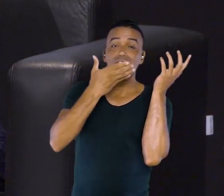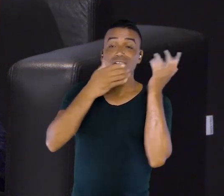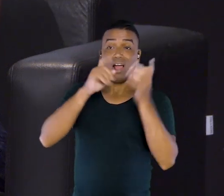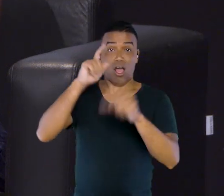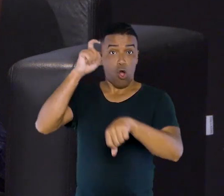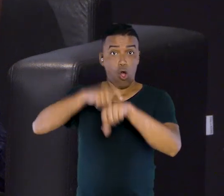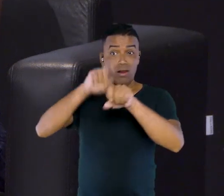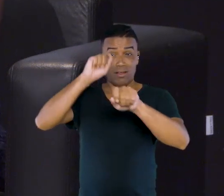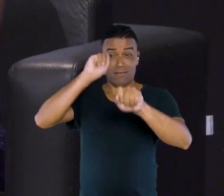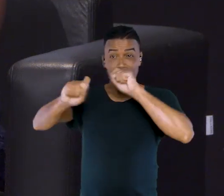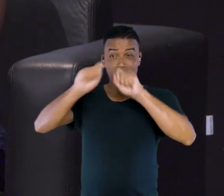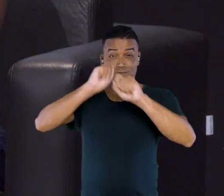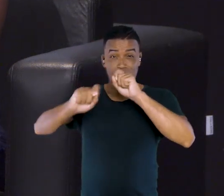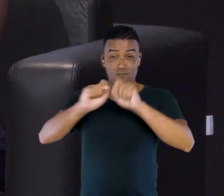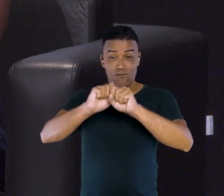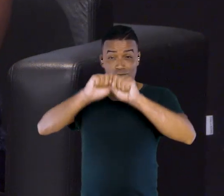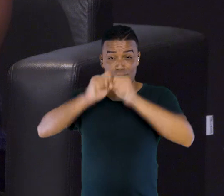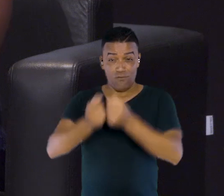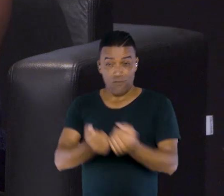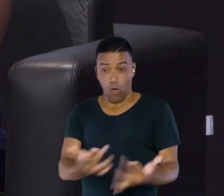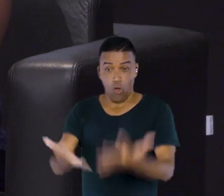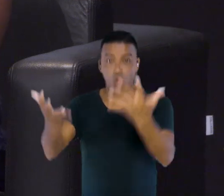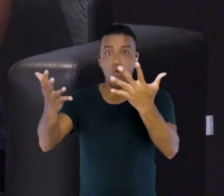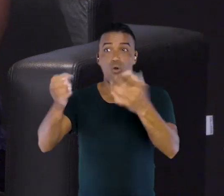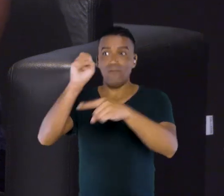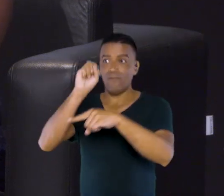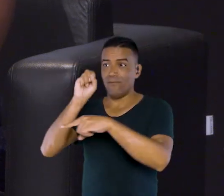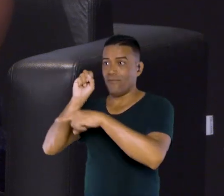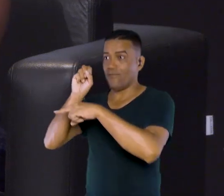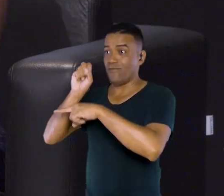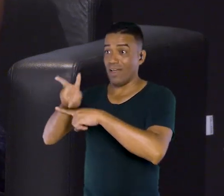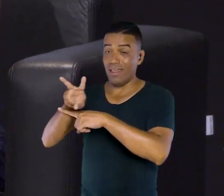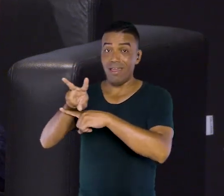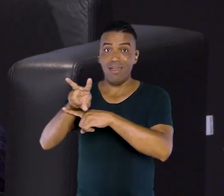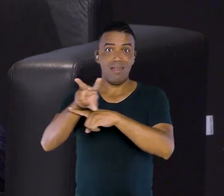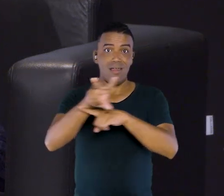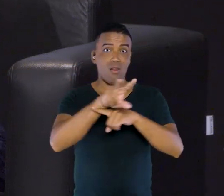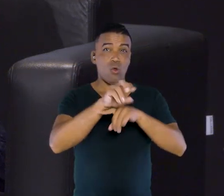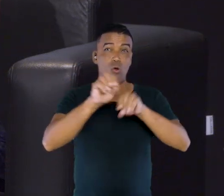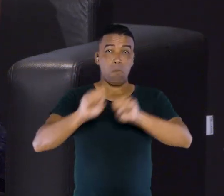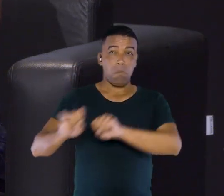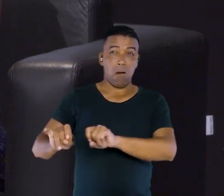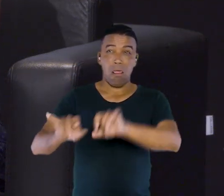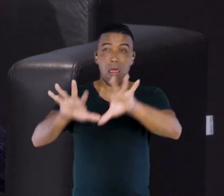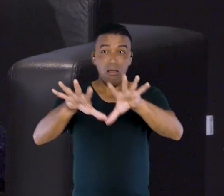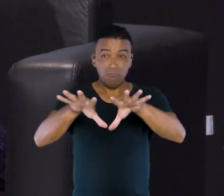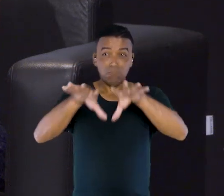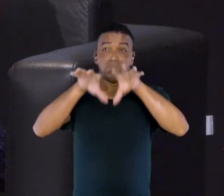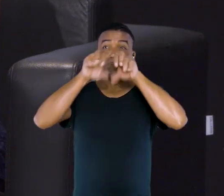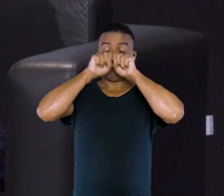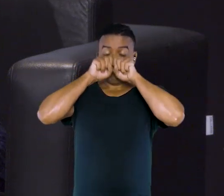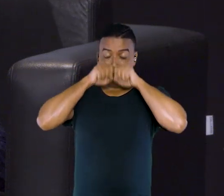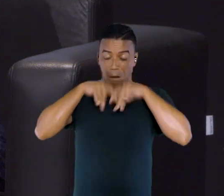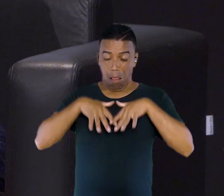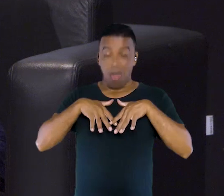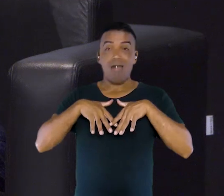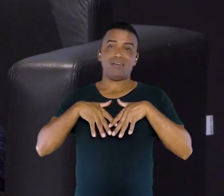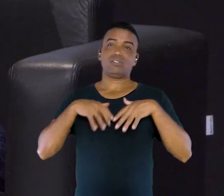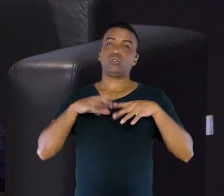Quando queima, ela solta o veneno e vem a poluição, a gente fica doente,